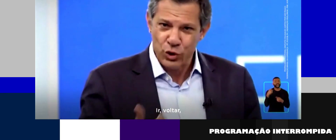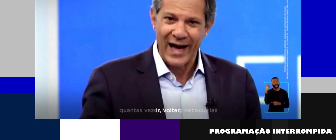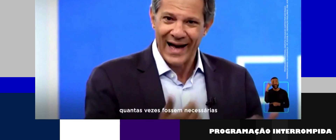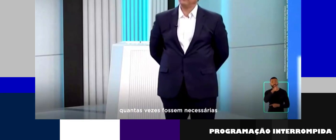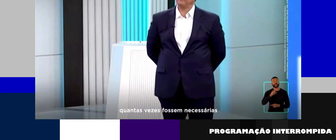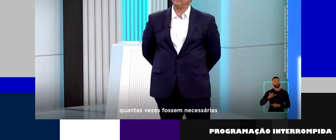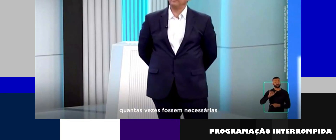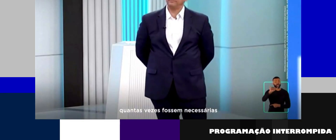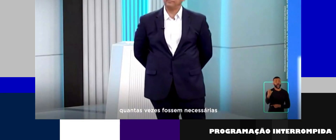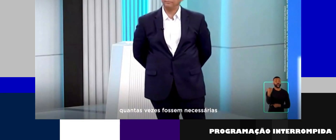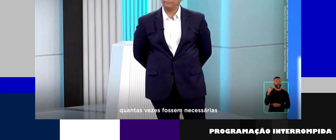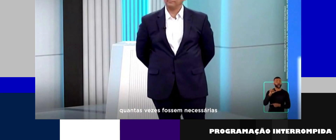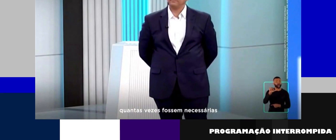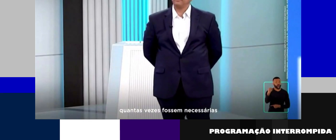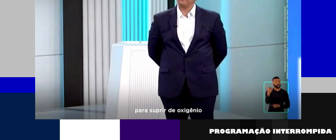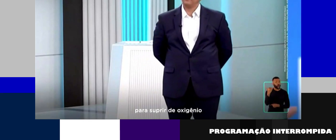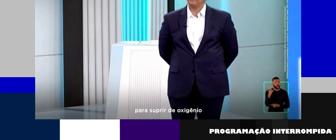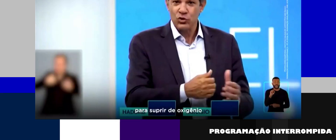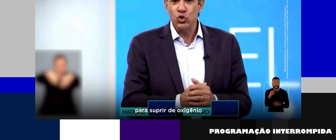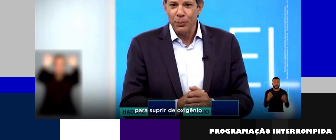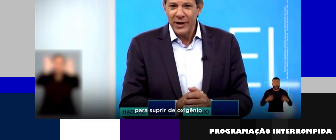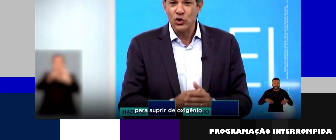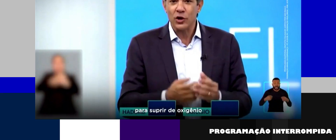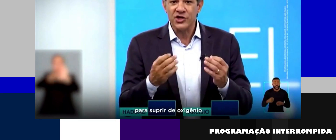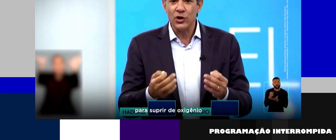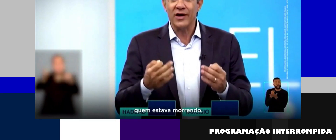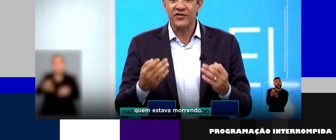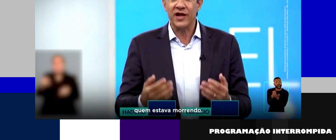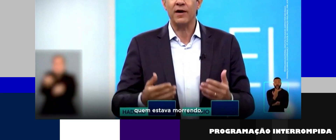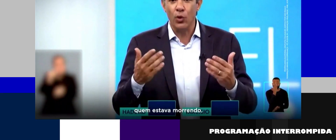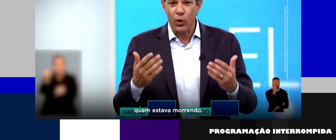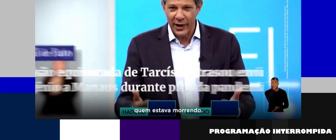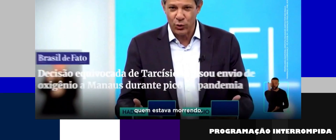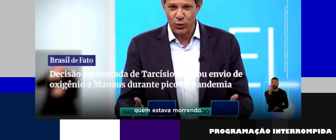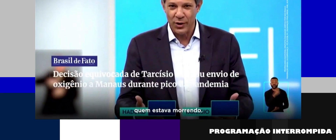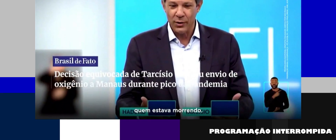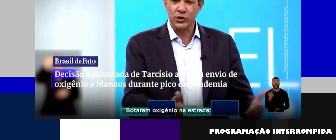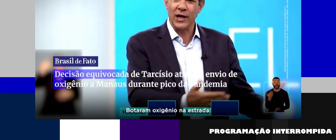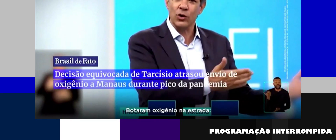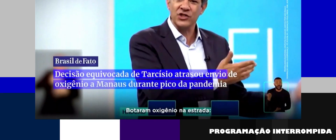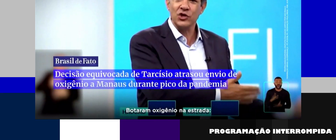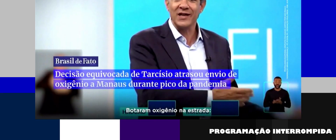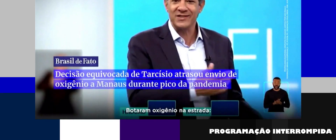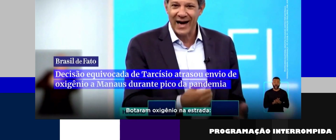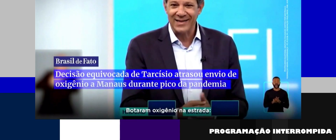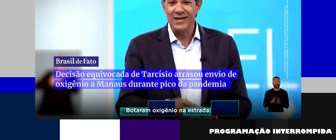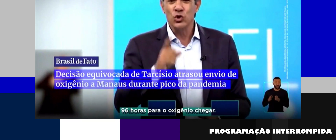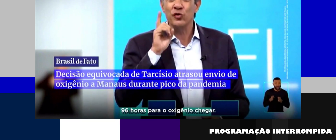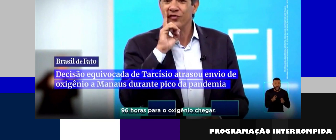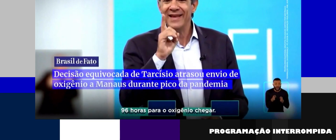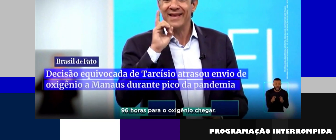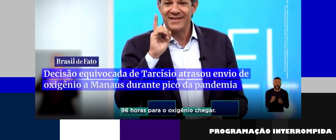ir e voltar quantas vezes fossem necessárias para suprir de oxigênio quem estava morrendo? Botaram oxigênio na